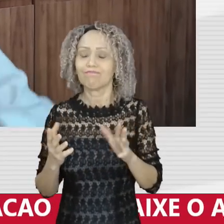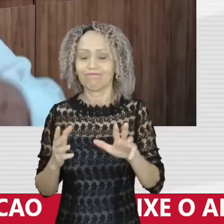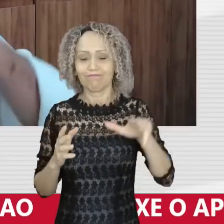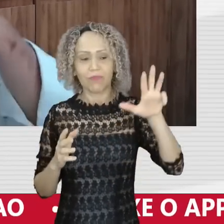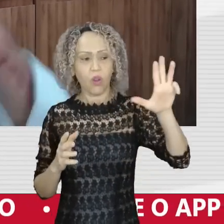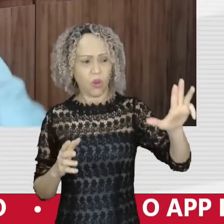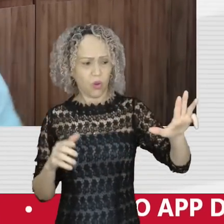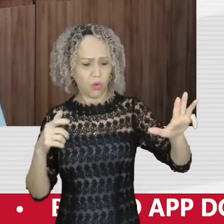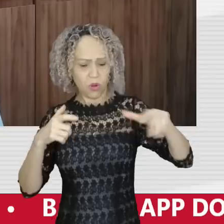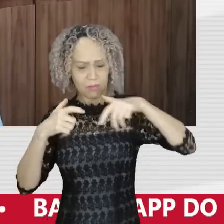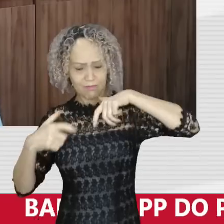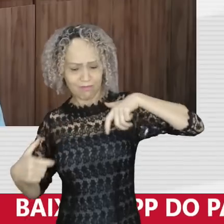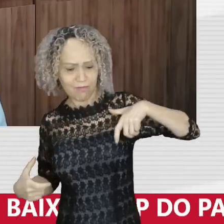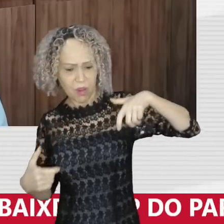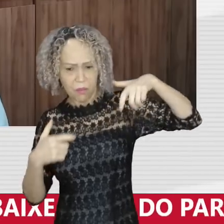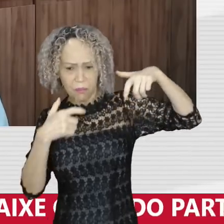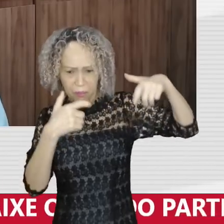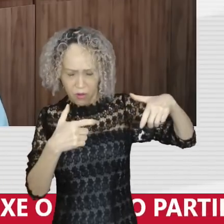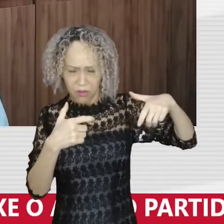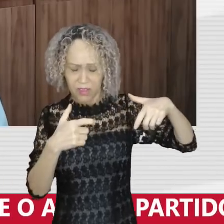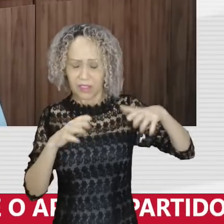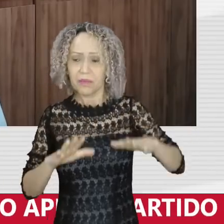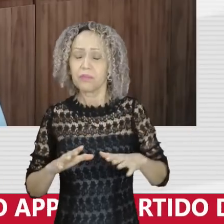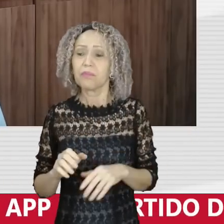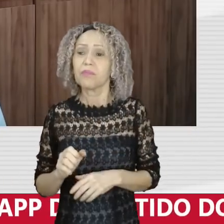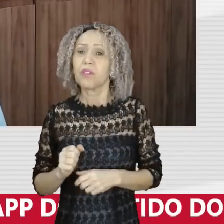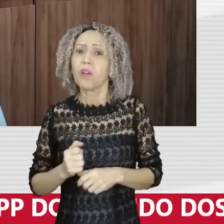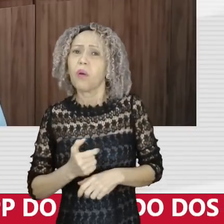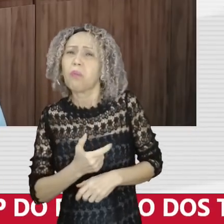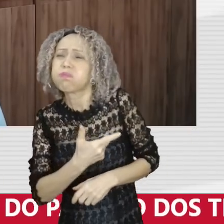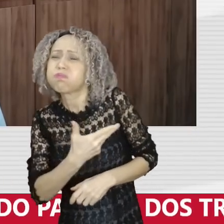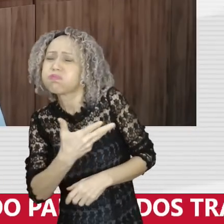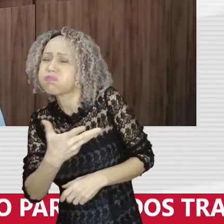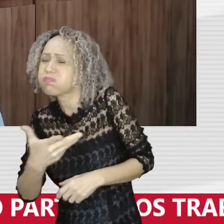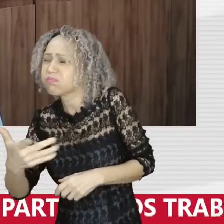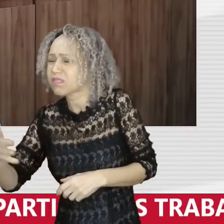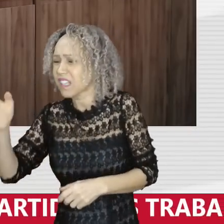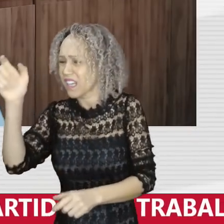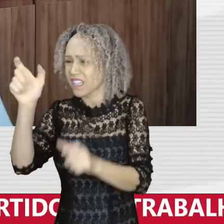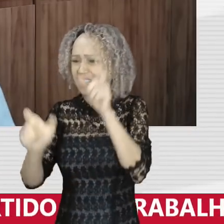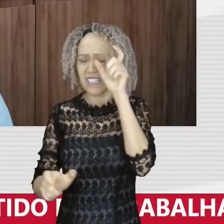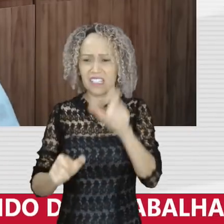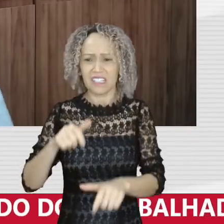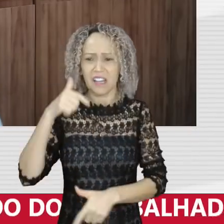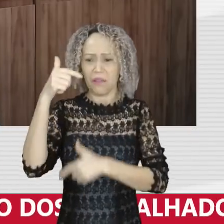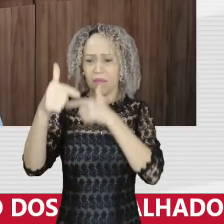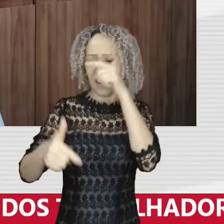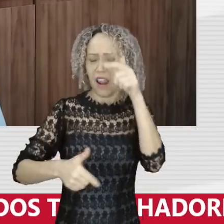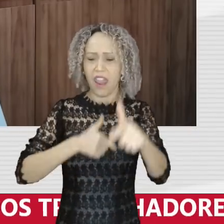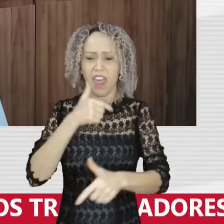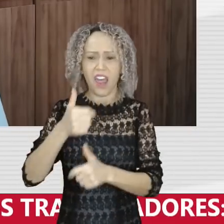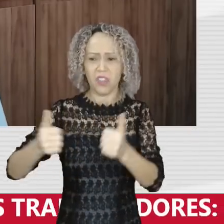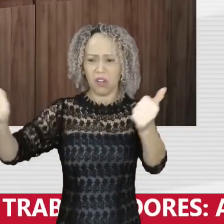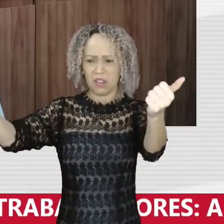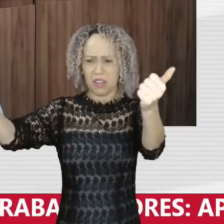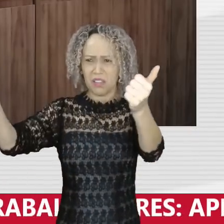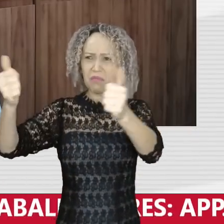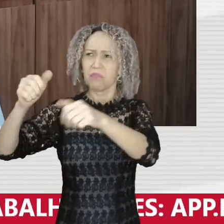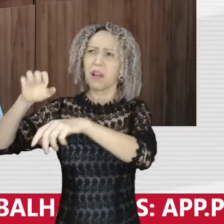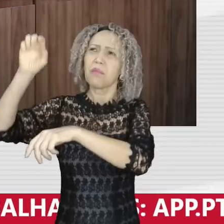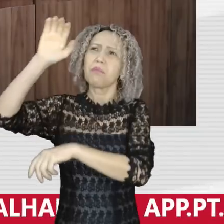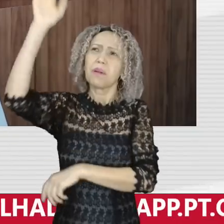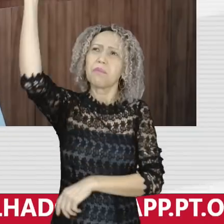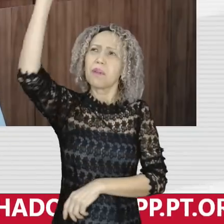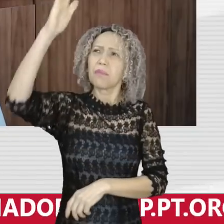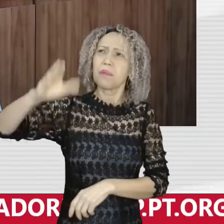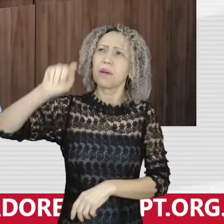evento. Milhares de trabalhadores estão se deslocando de vários pontos do país. Só o MST já anunciou uma